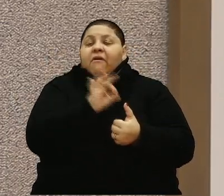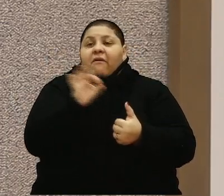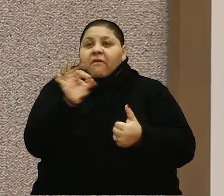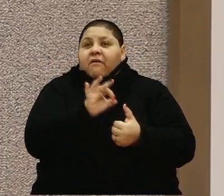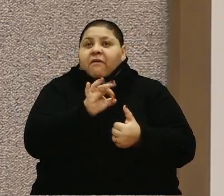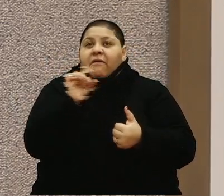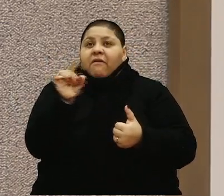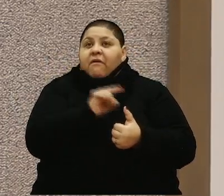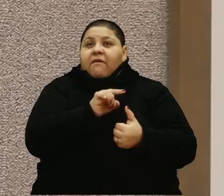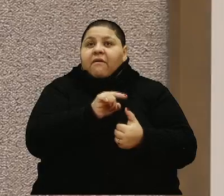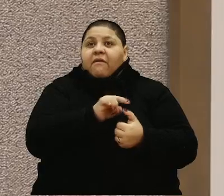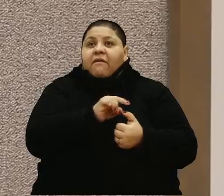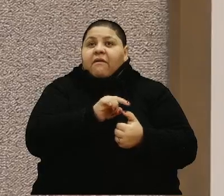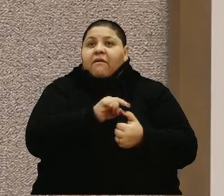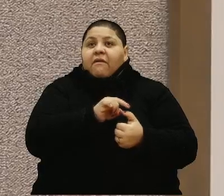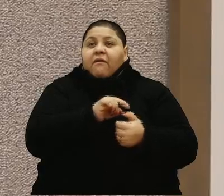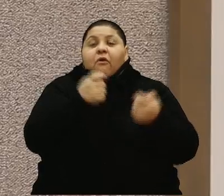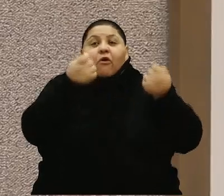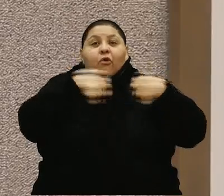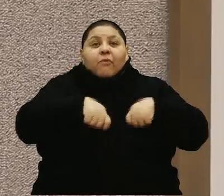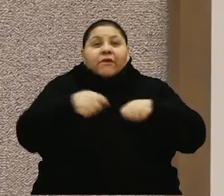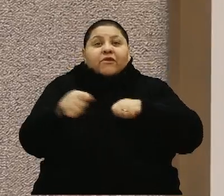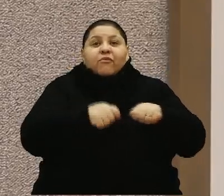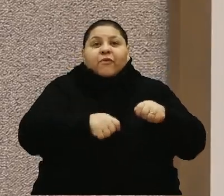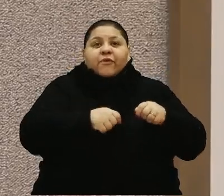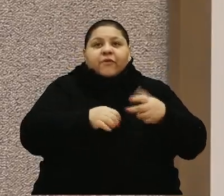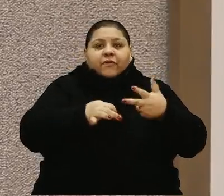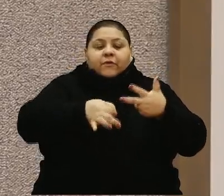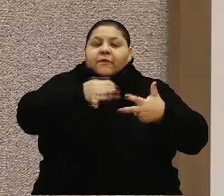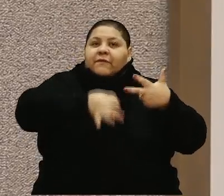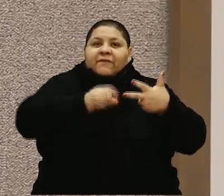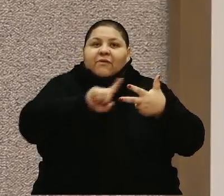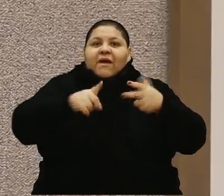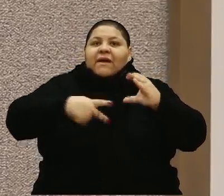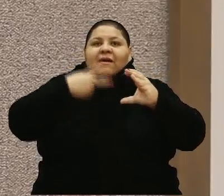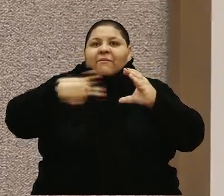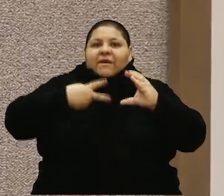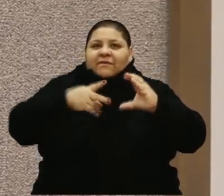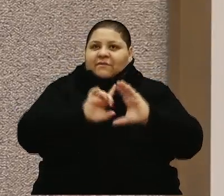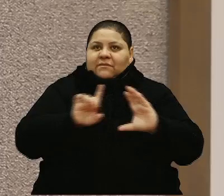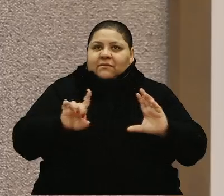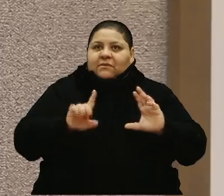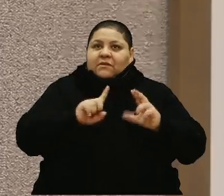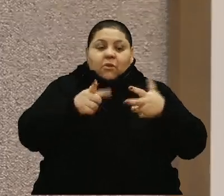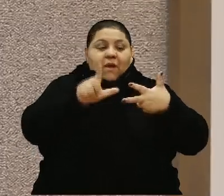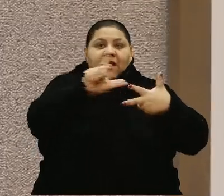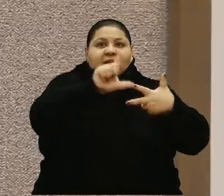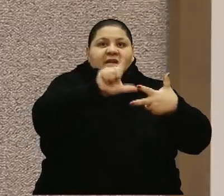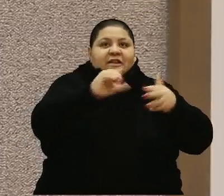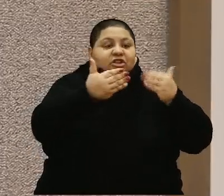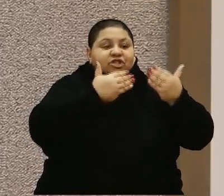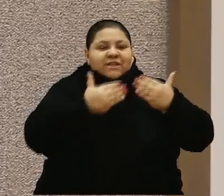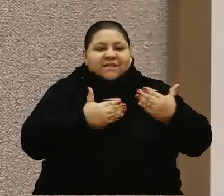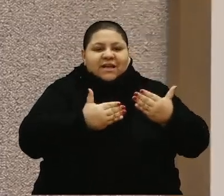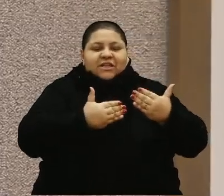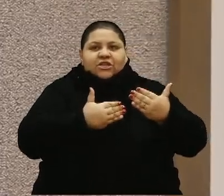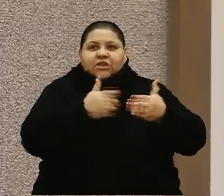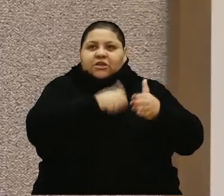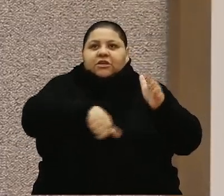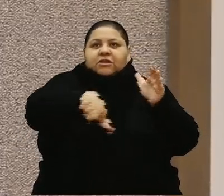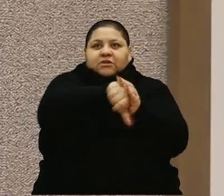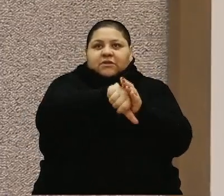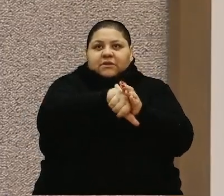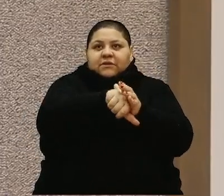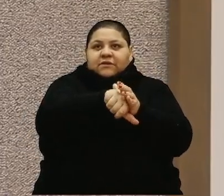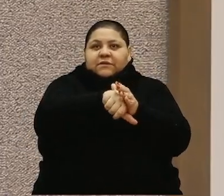matéria de competência do Poder Judiciário, não é nem do Poder da Câmara, de análise de crime de responsabilidade. Que crime